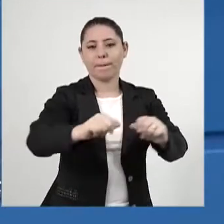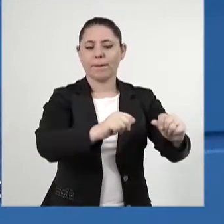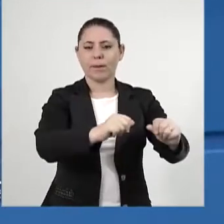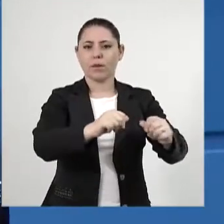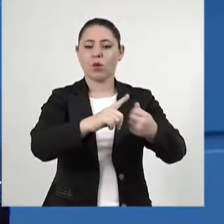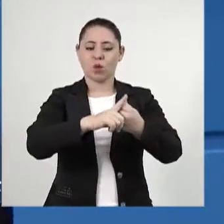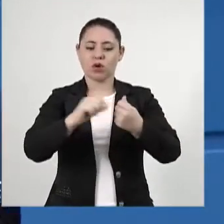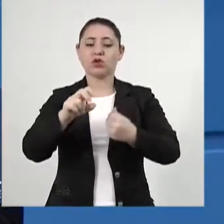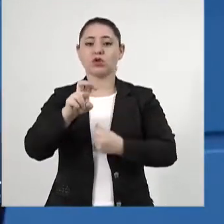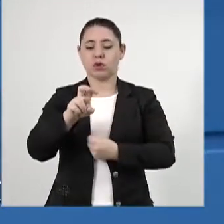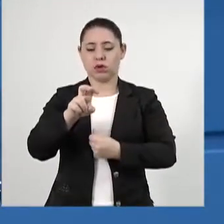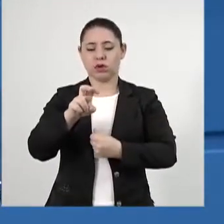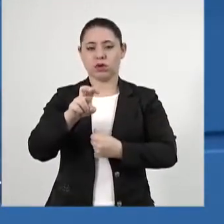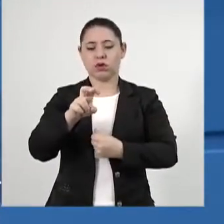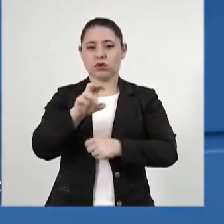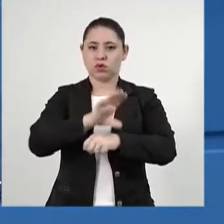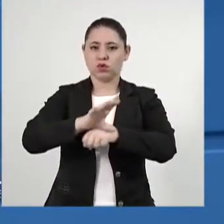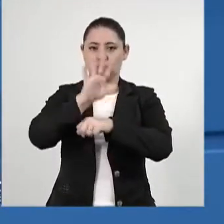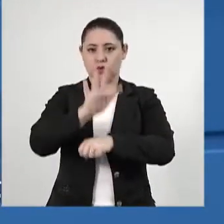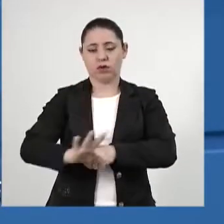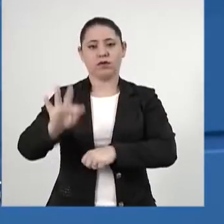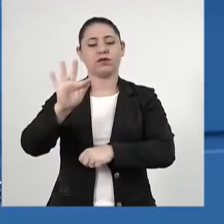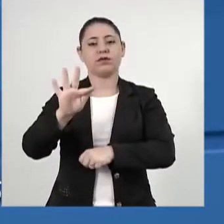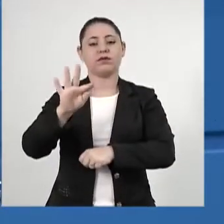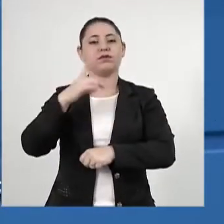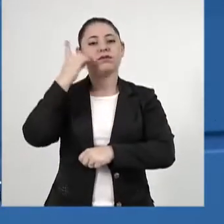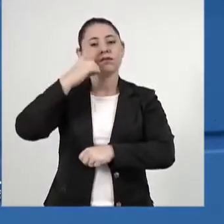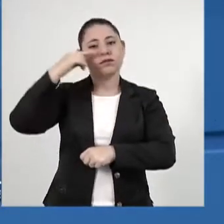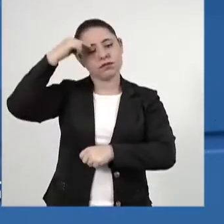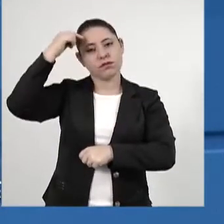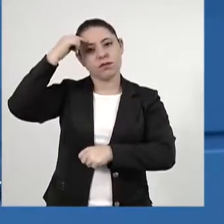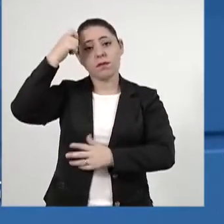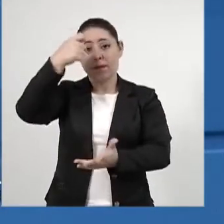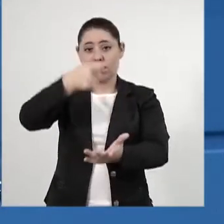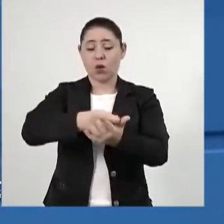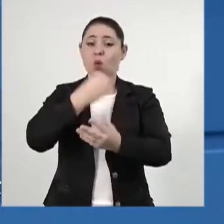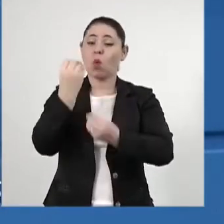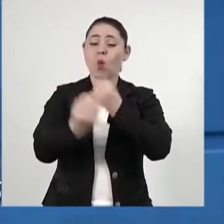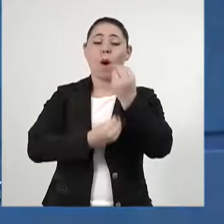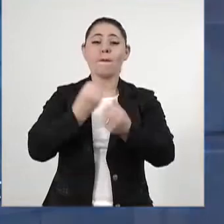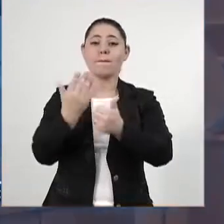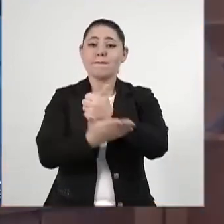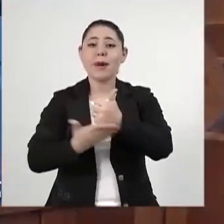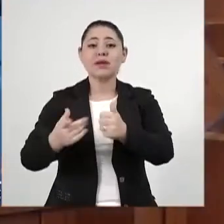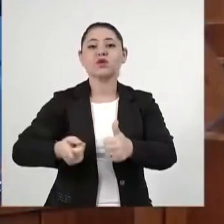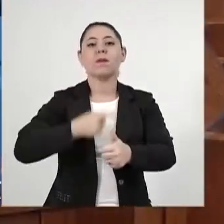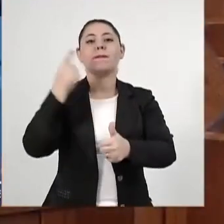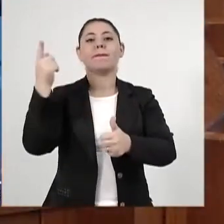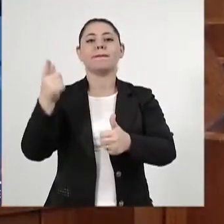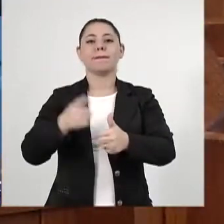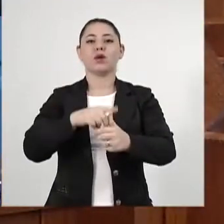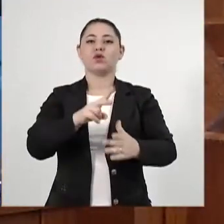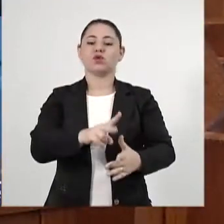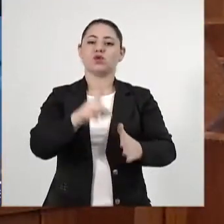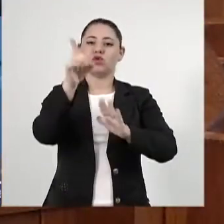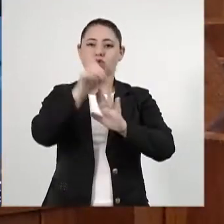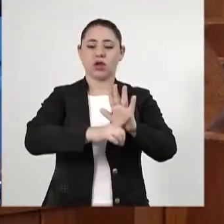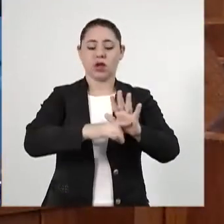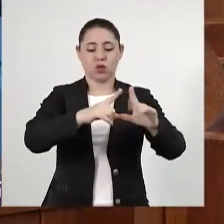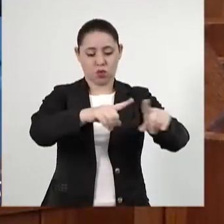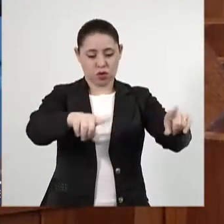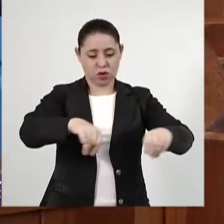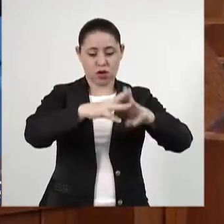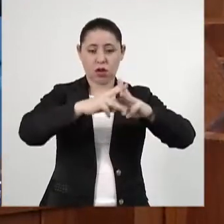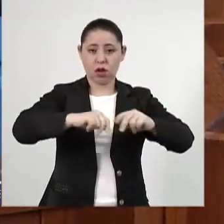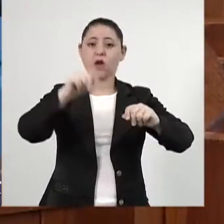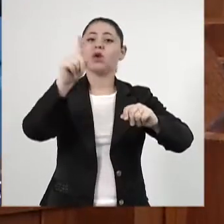O artigo 5º da Constituição Federal, deputado Zé Teixeira, garante como princípio básico o direito da propriedade,